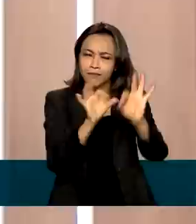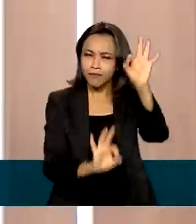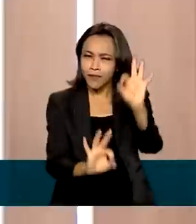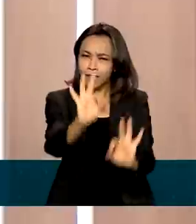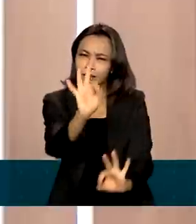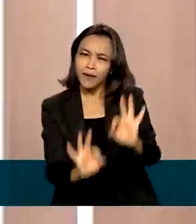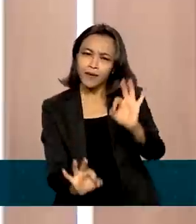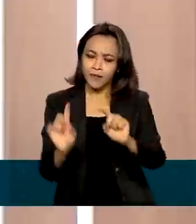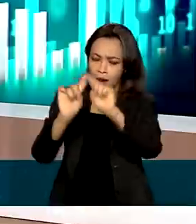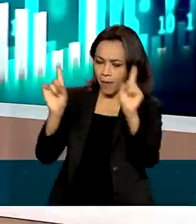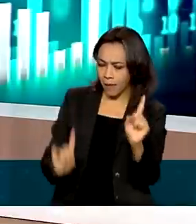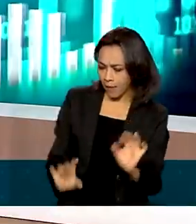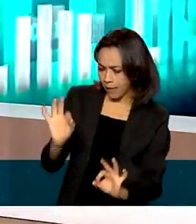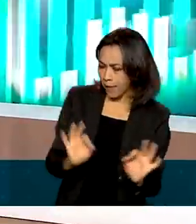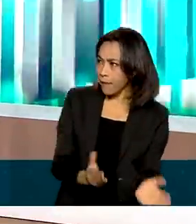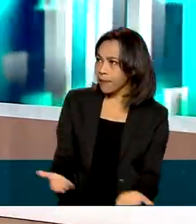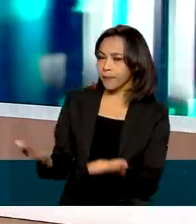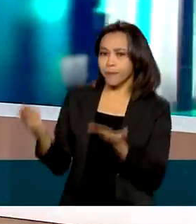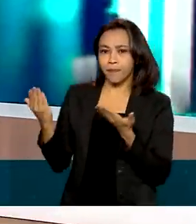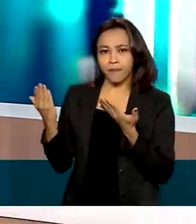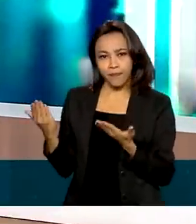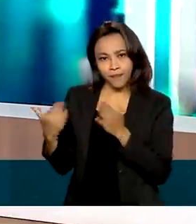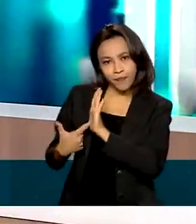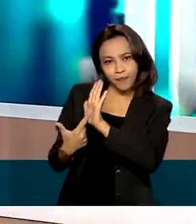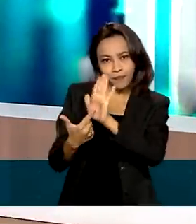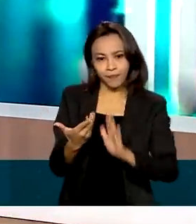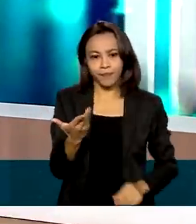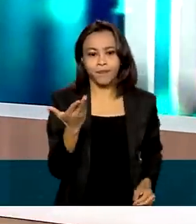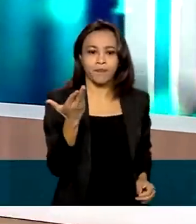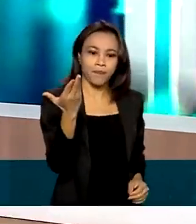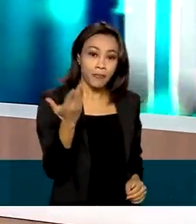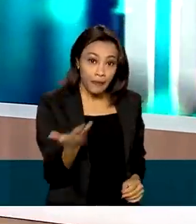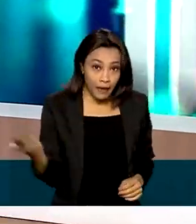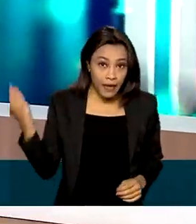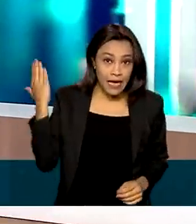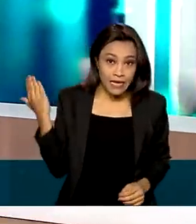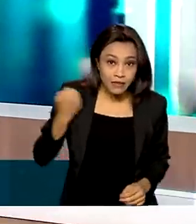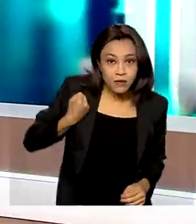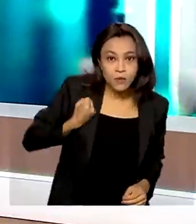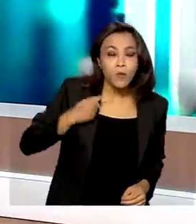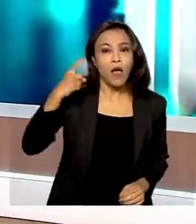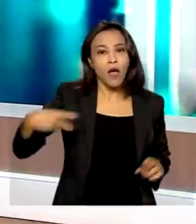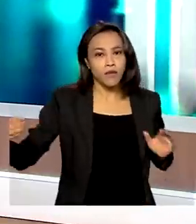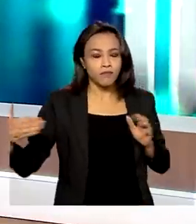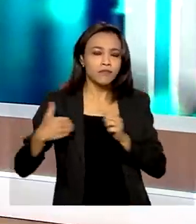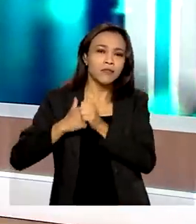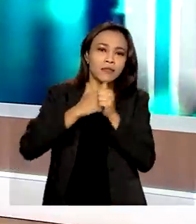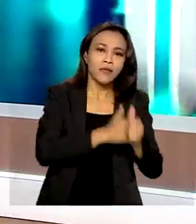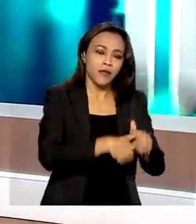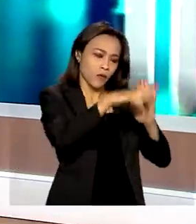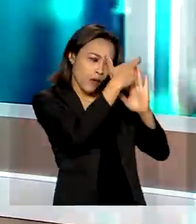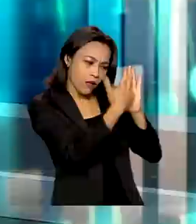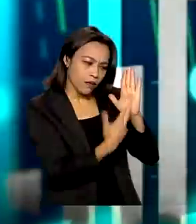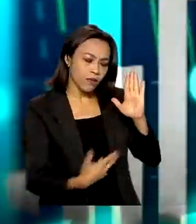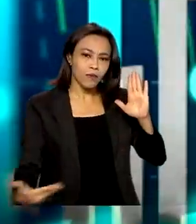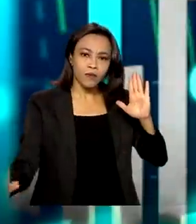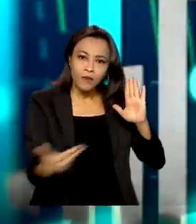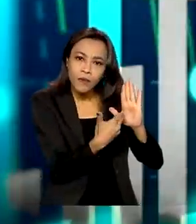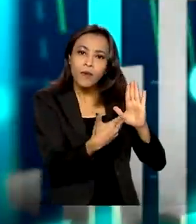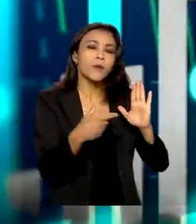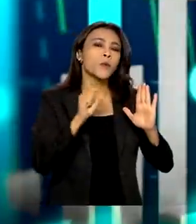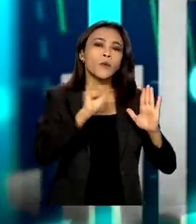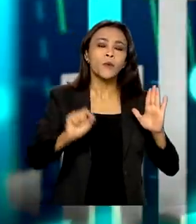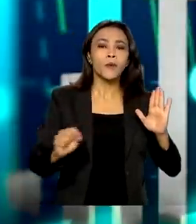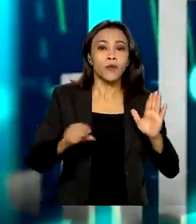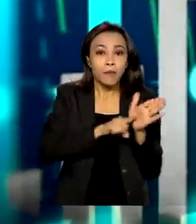equipe de produção para compartilhar com você, telespectador. Esses números são baseados no Boletim Focus, que é a pesquisa que o próprio Banco Central faz